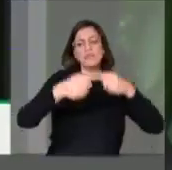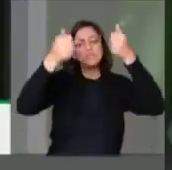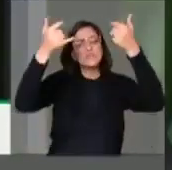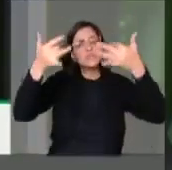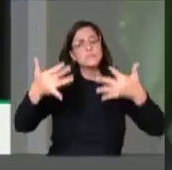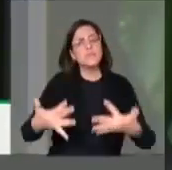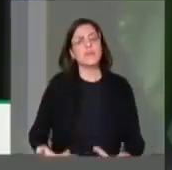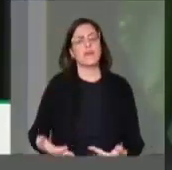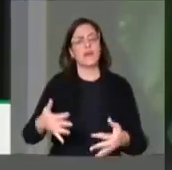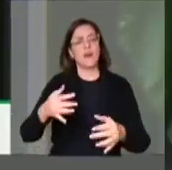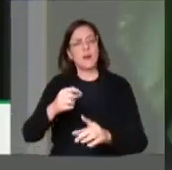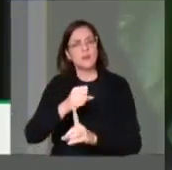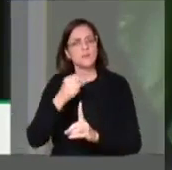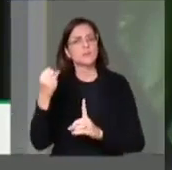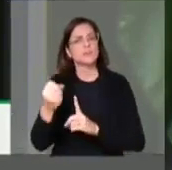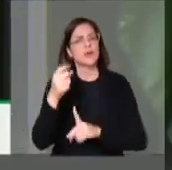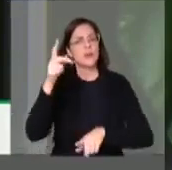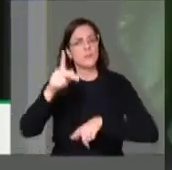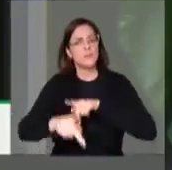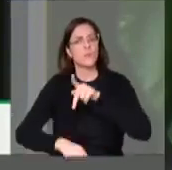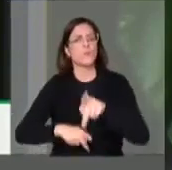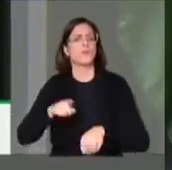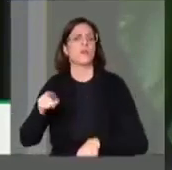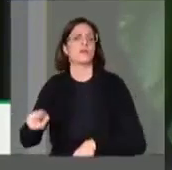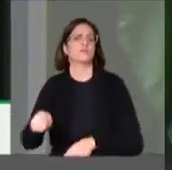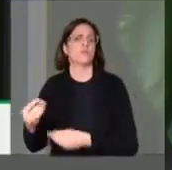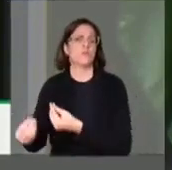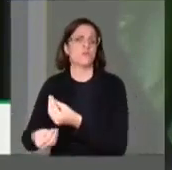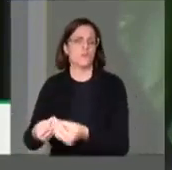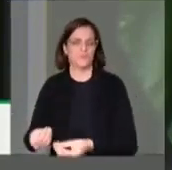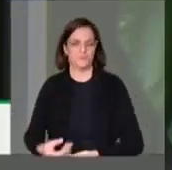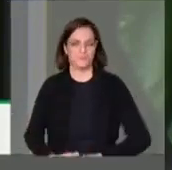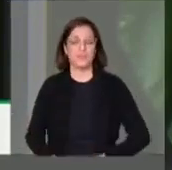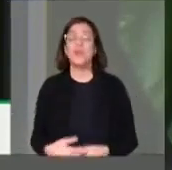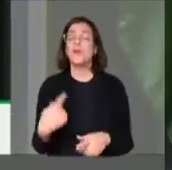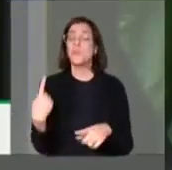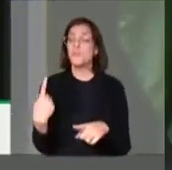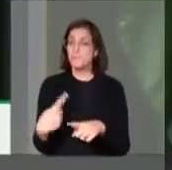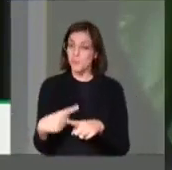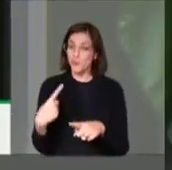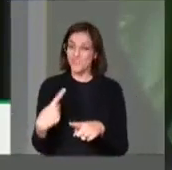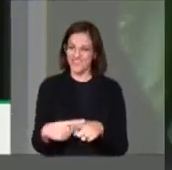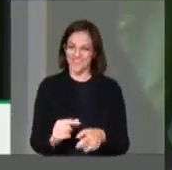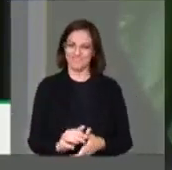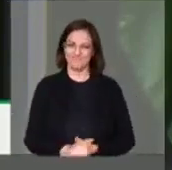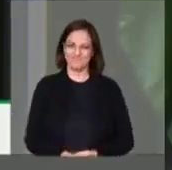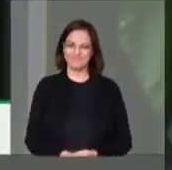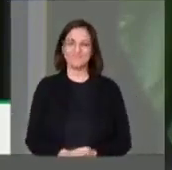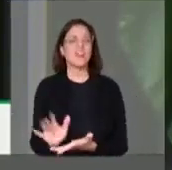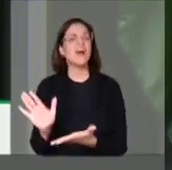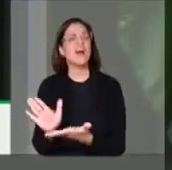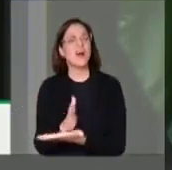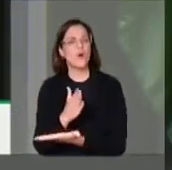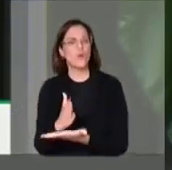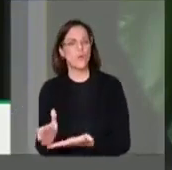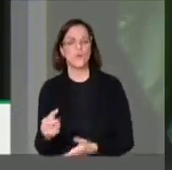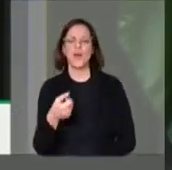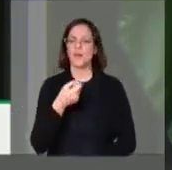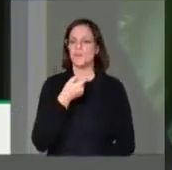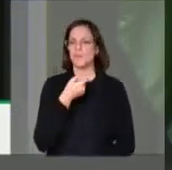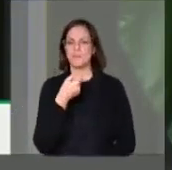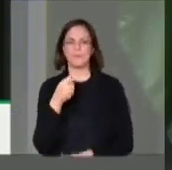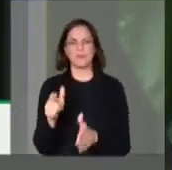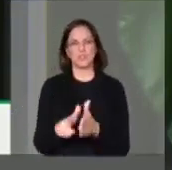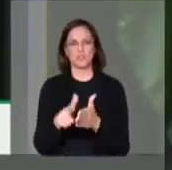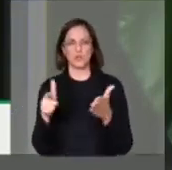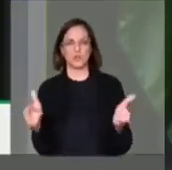de seus julgados. Isto porque alguns jornalistas, muitos deles incautos